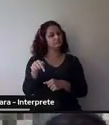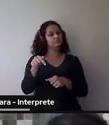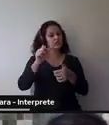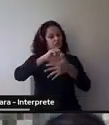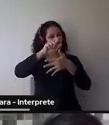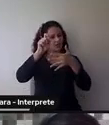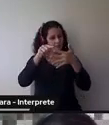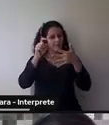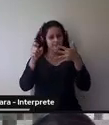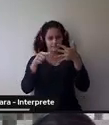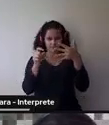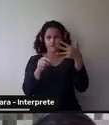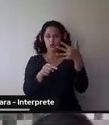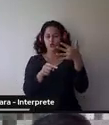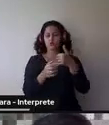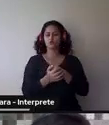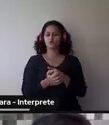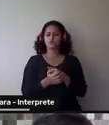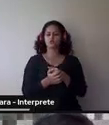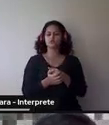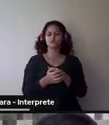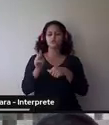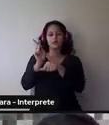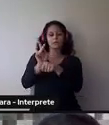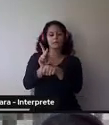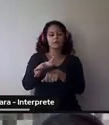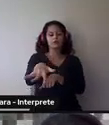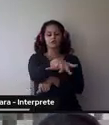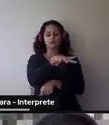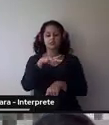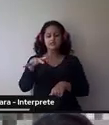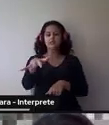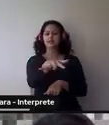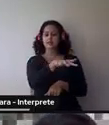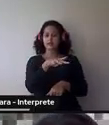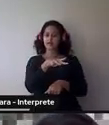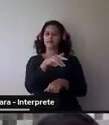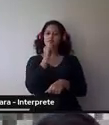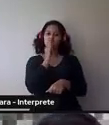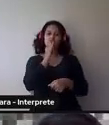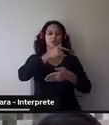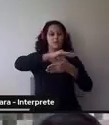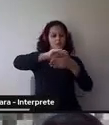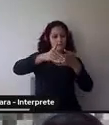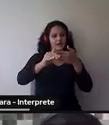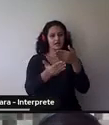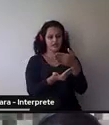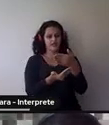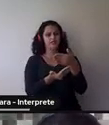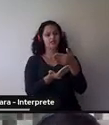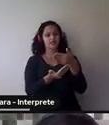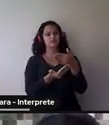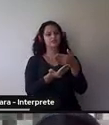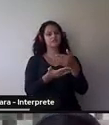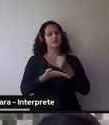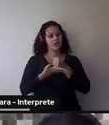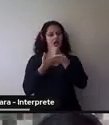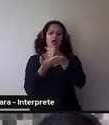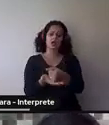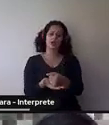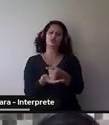em que a conservação de áreas consideradas hotspots de diversidade, como a Mata Atlântica, pavimenta o caminho para reduzir os impactos